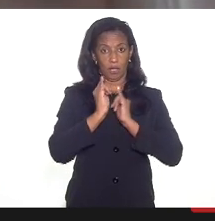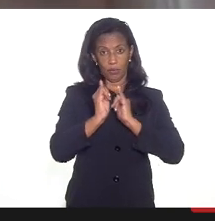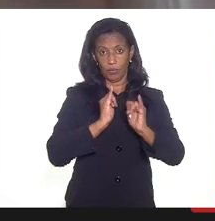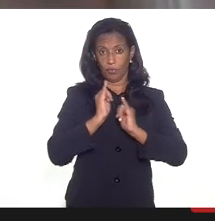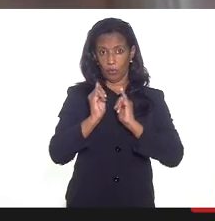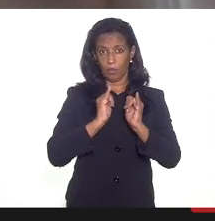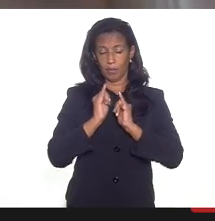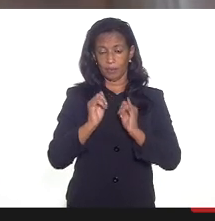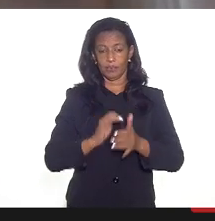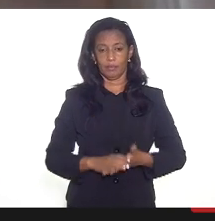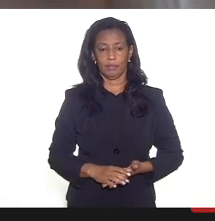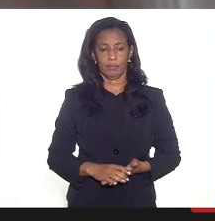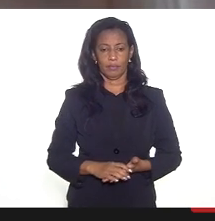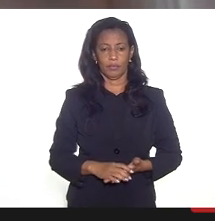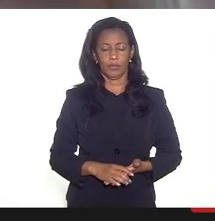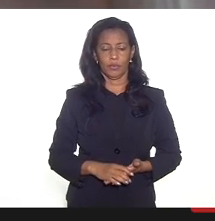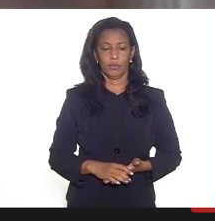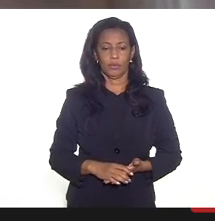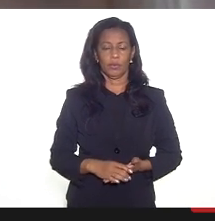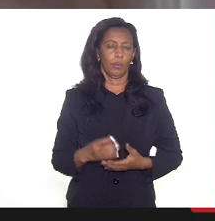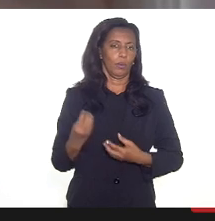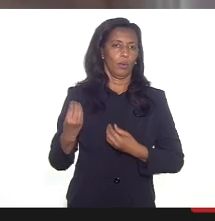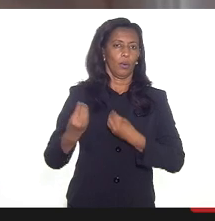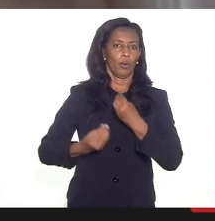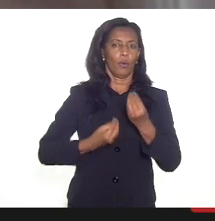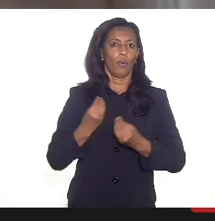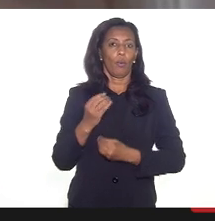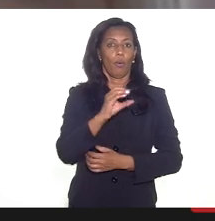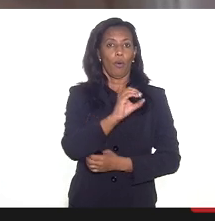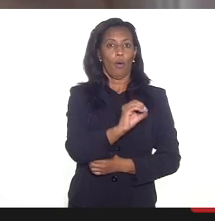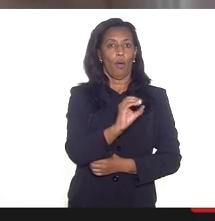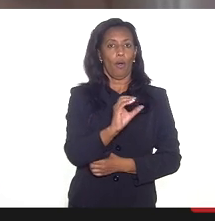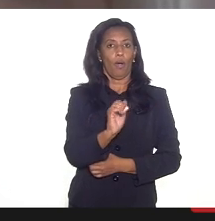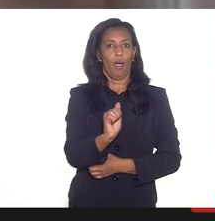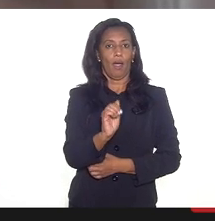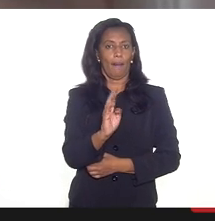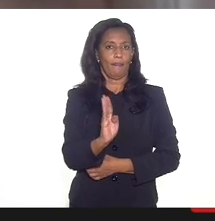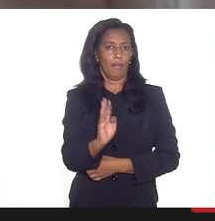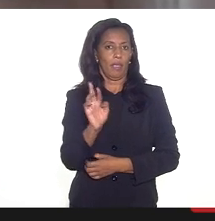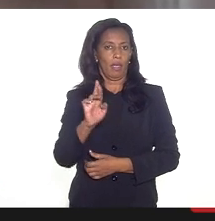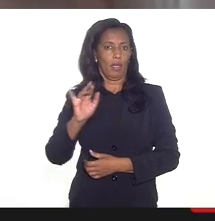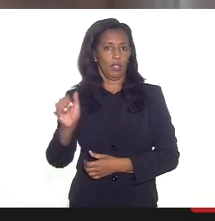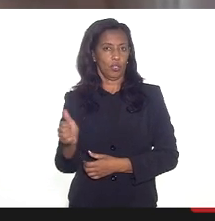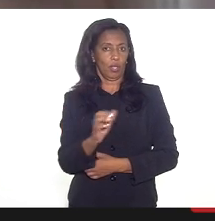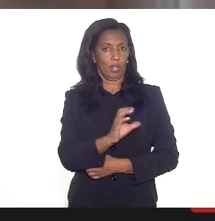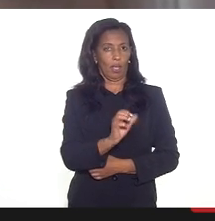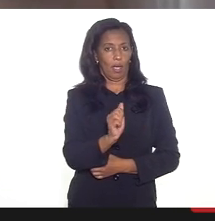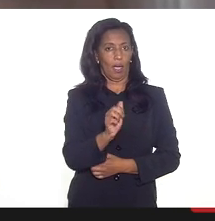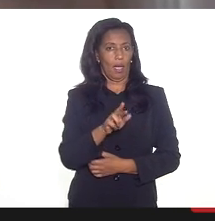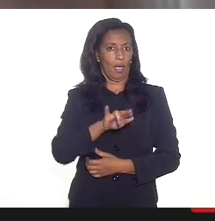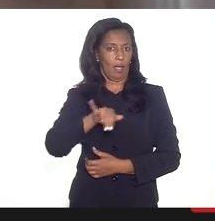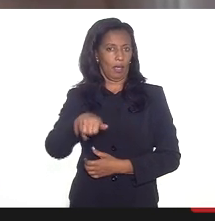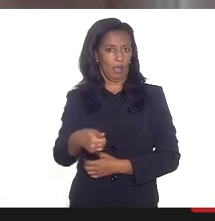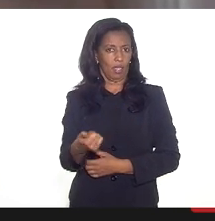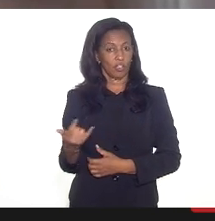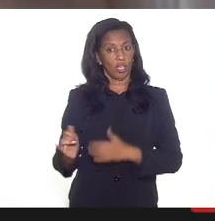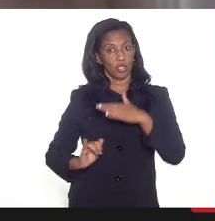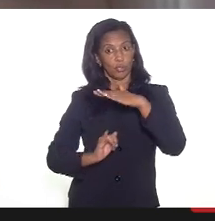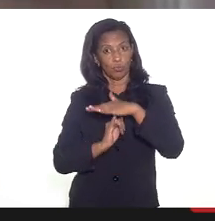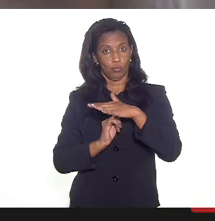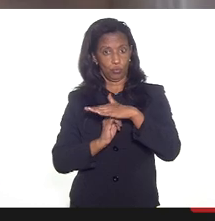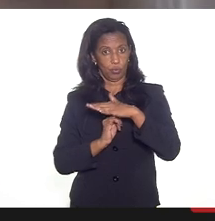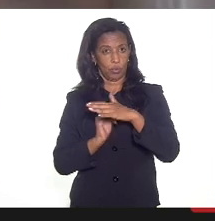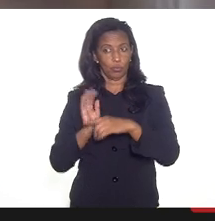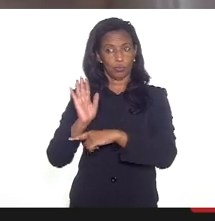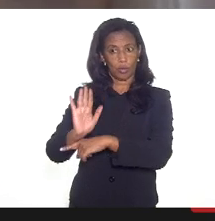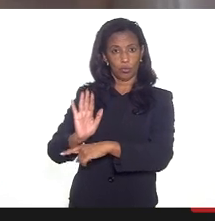sobre o funcionamento da OABRJ e da CAARJ, que é a nossa instituição de assistência